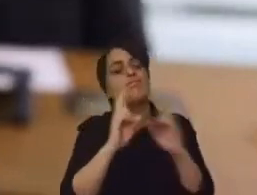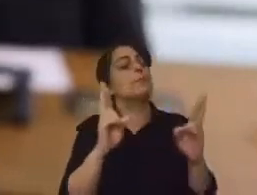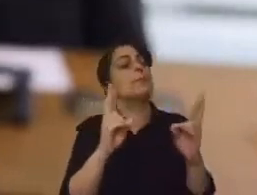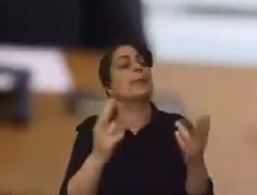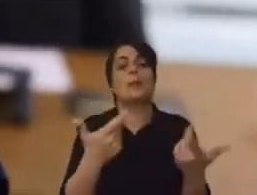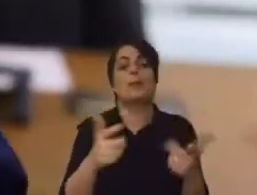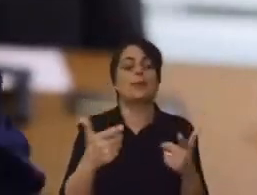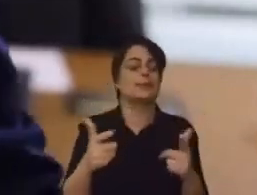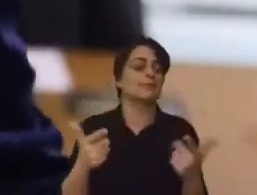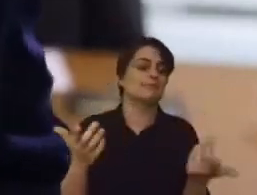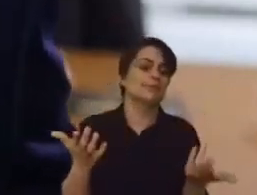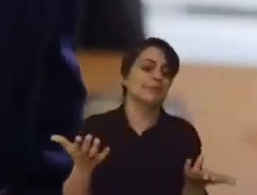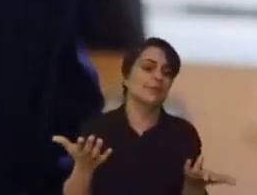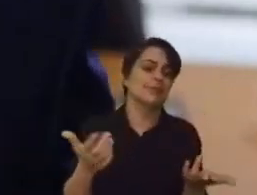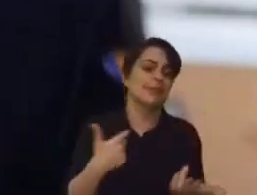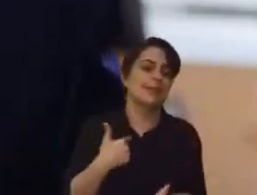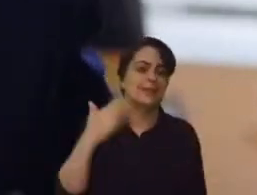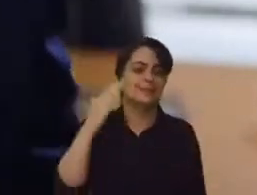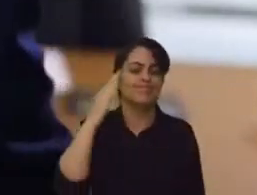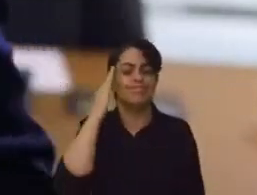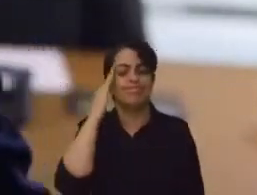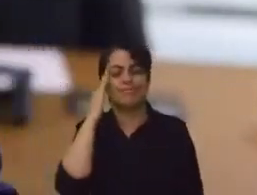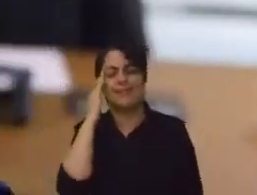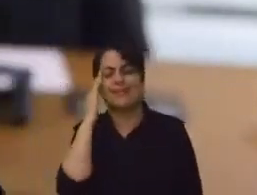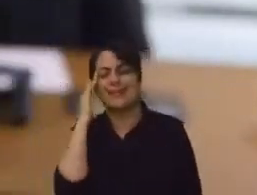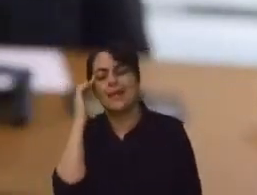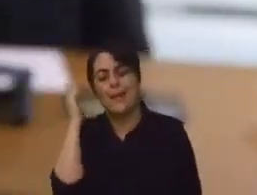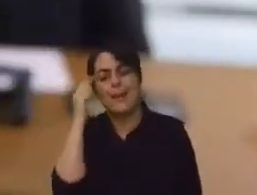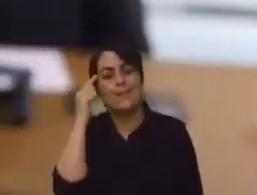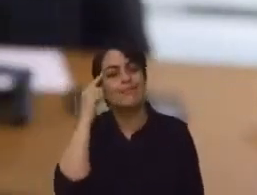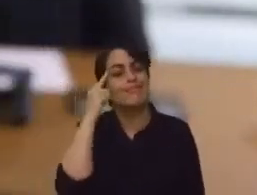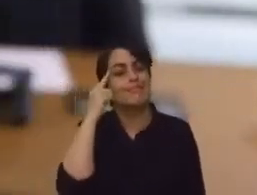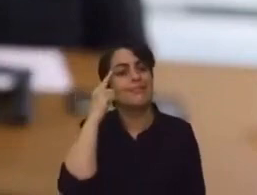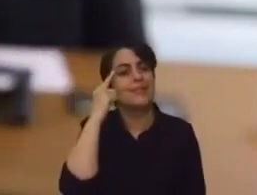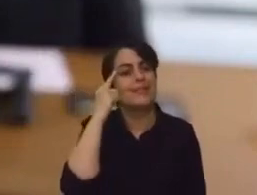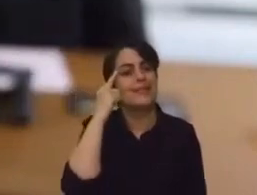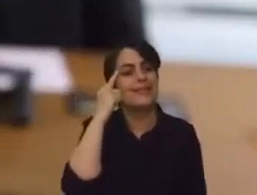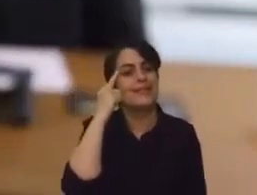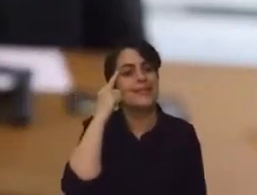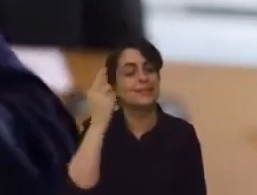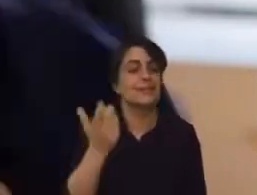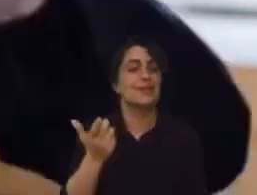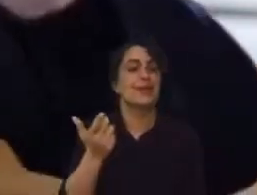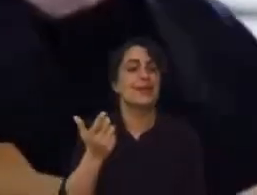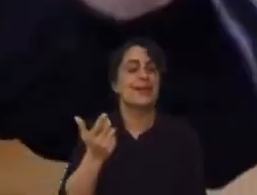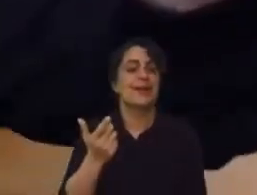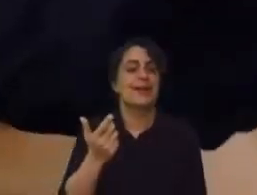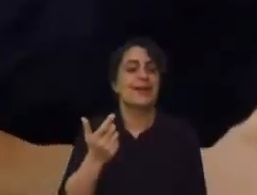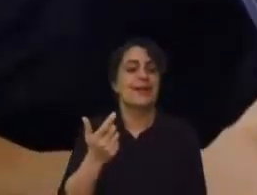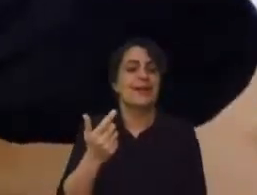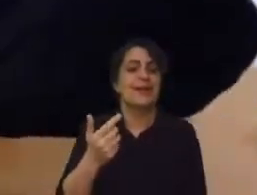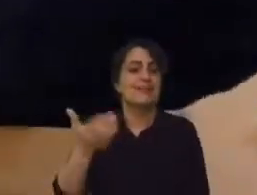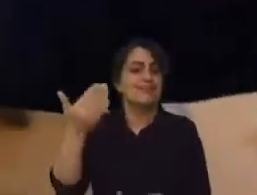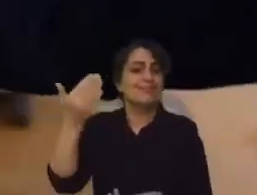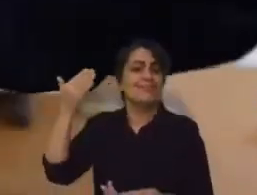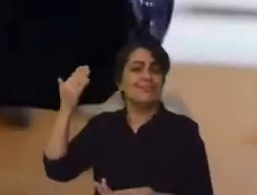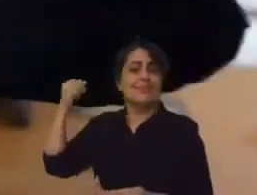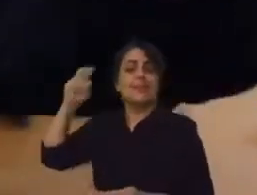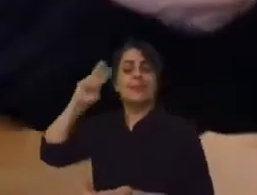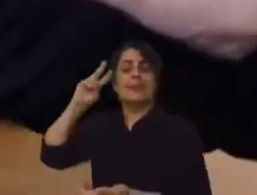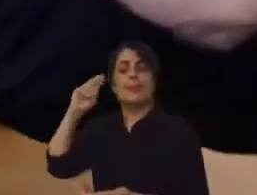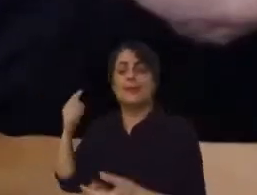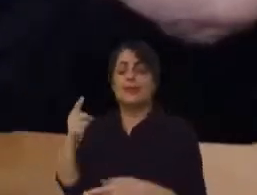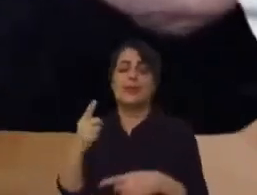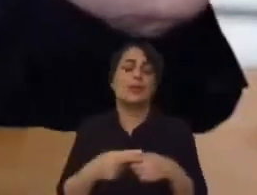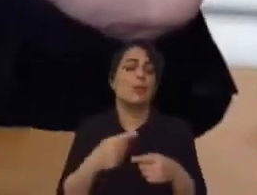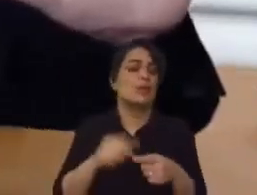Possivelmente a minha cabeça ainda seja uma cabeça muito voltada para o passado, porque é a única coisa que eu consigo enxergar, Sérgio, é